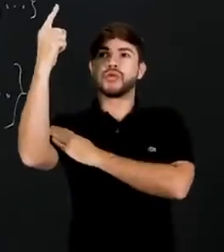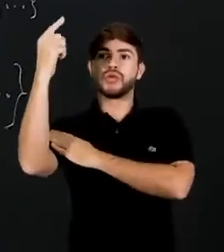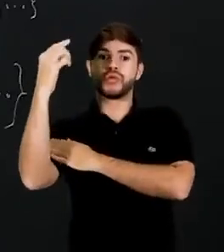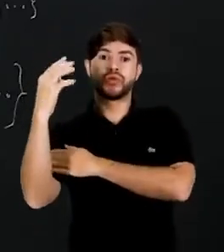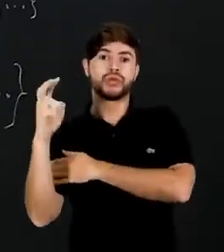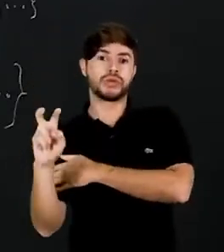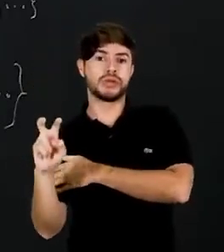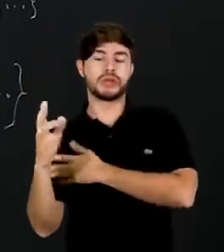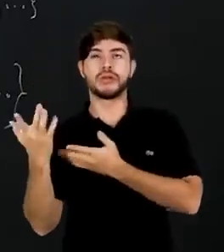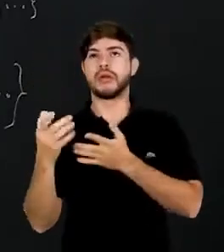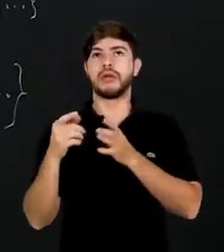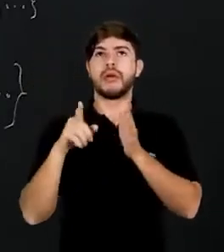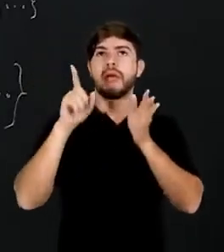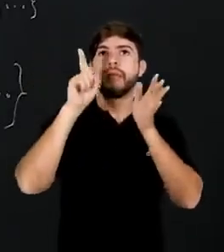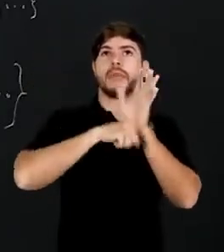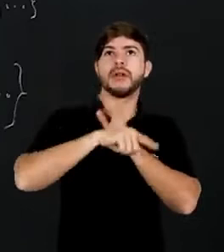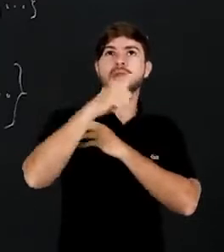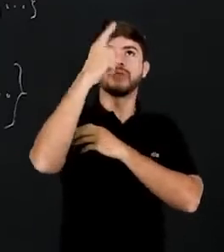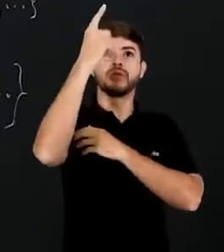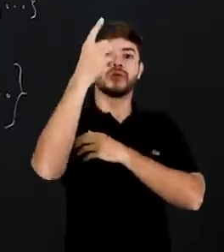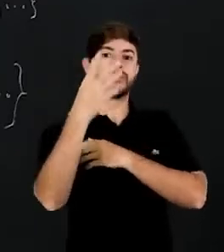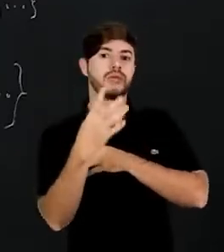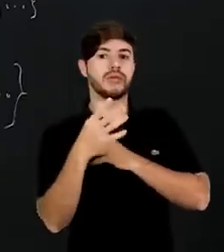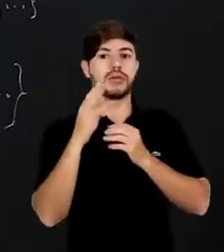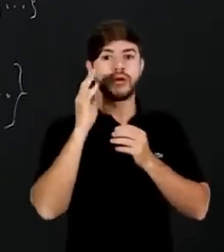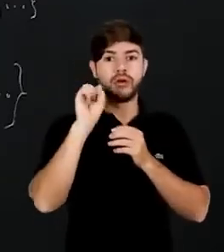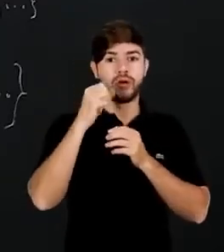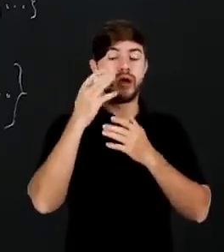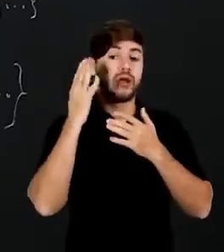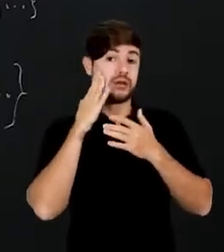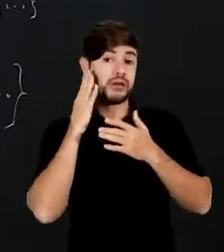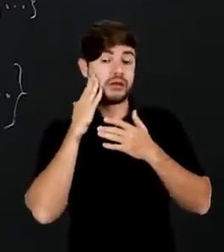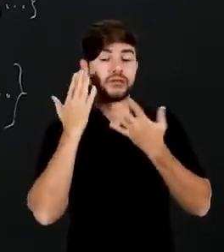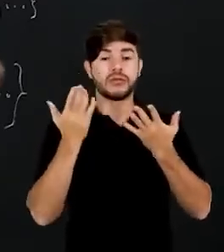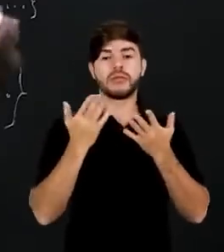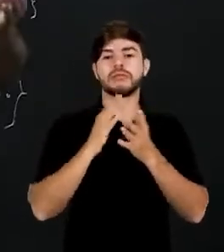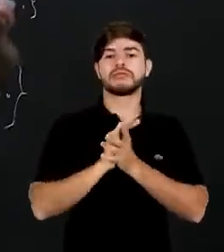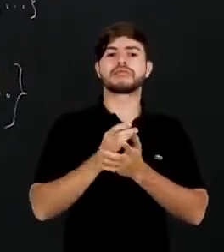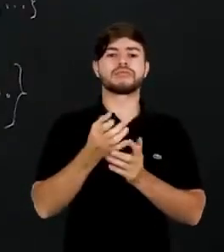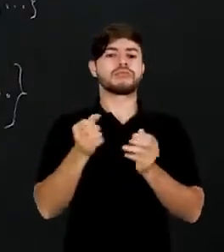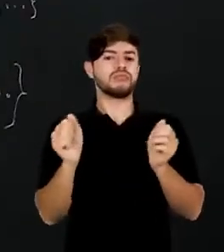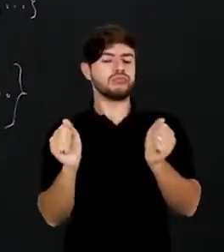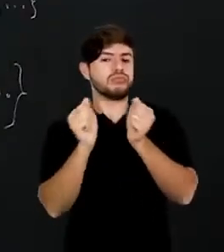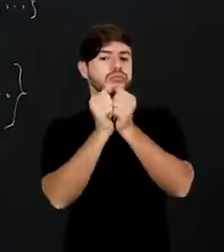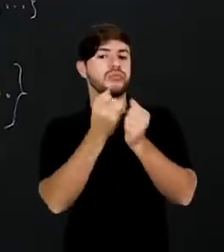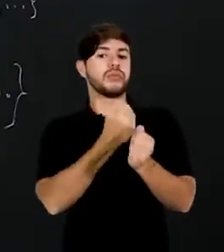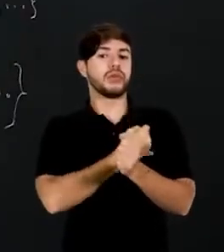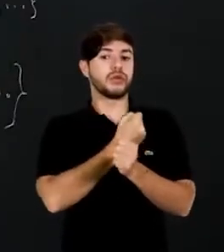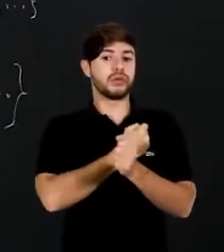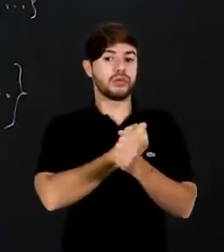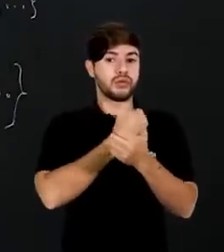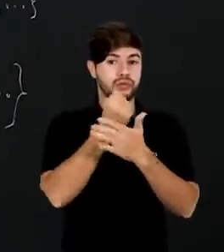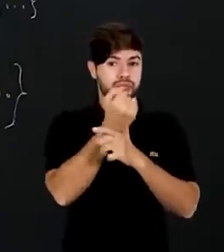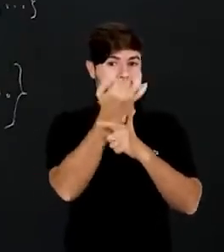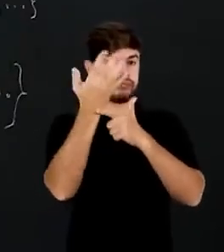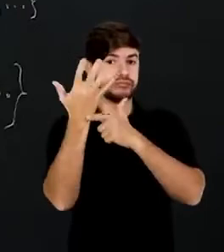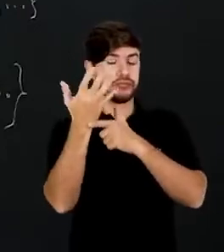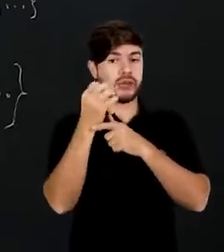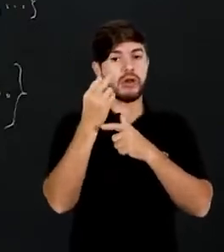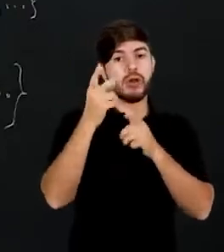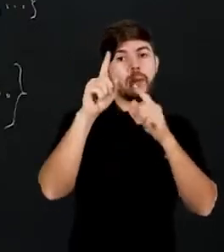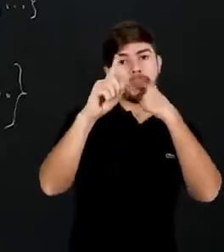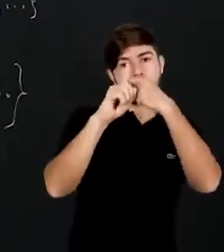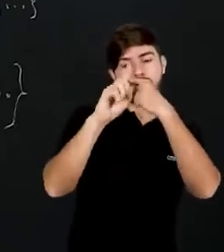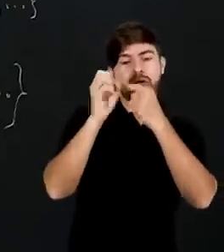menos 11/20. Então, essas frações dos números racionais, elas podem ser positivas ou elas